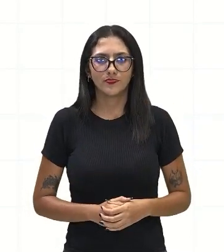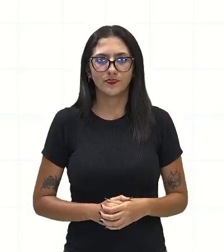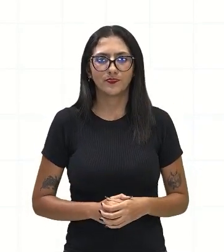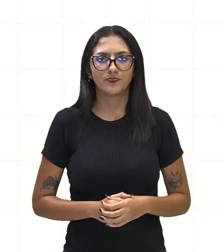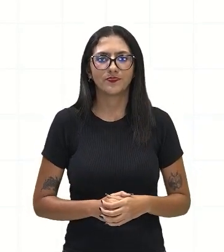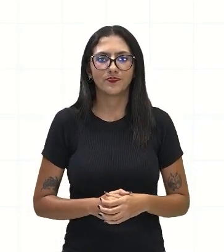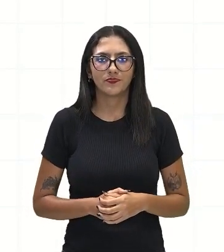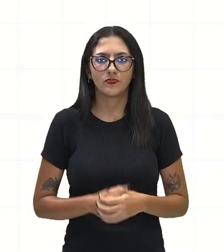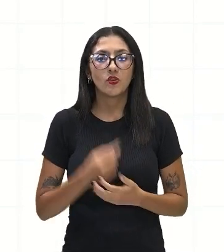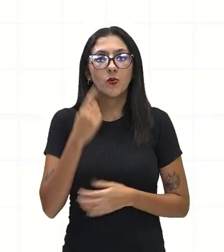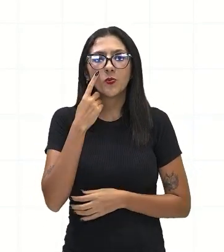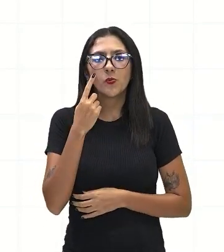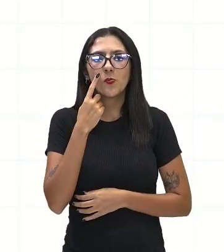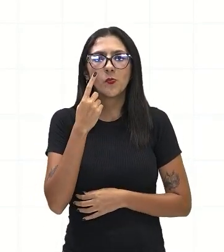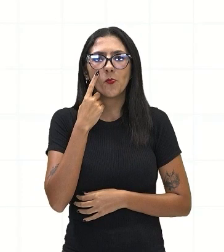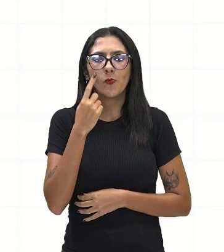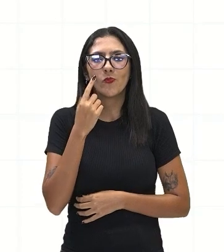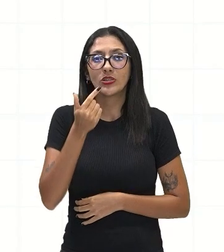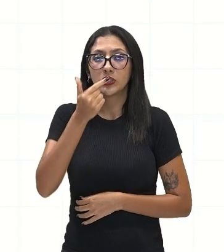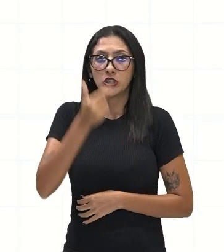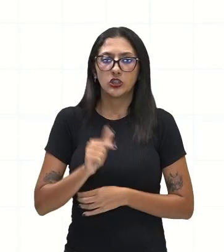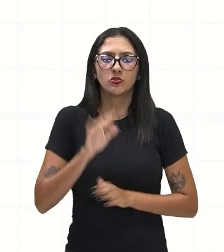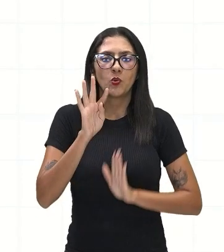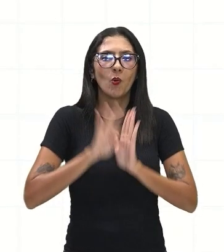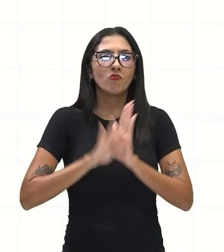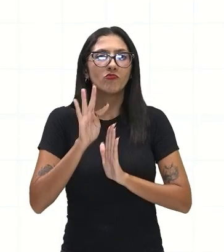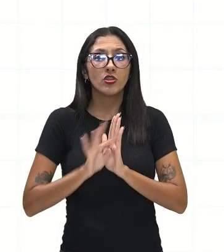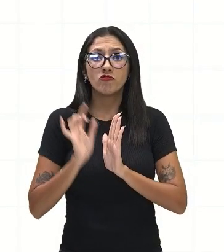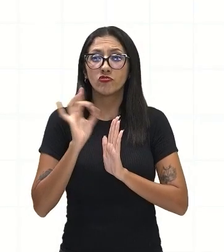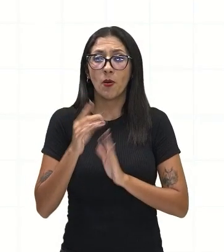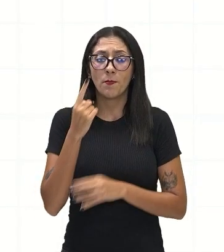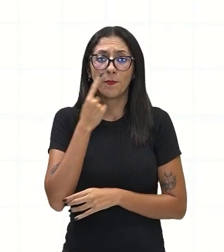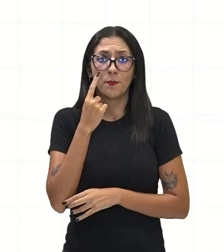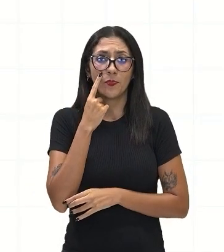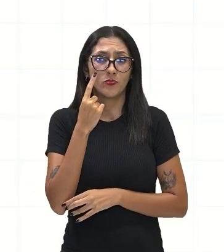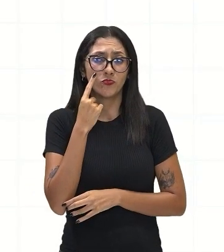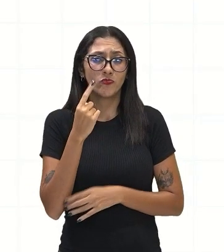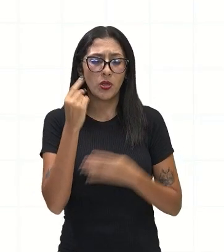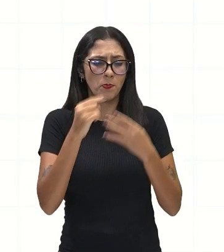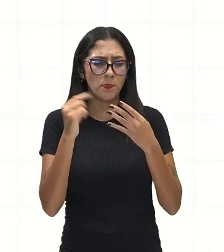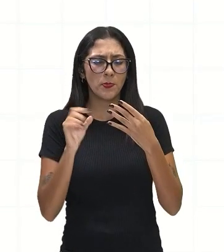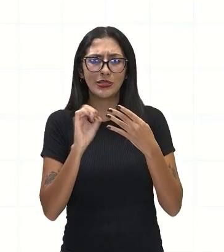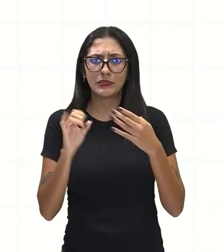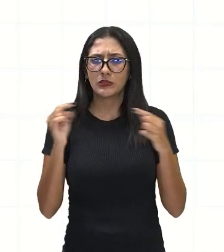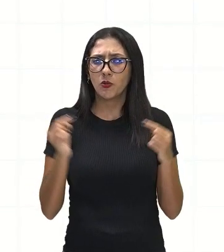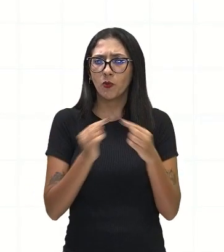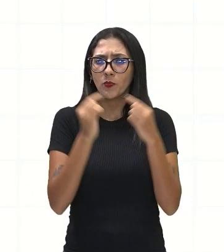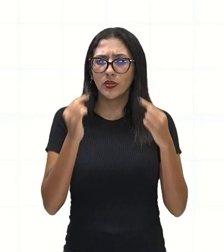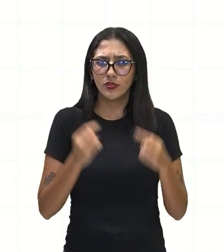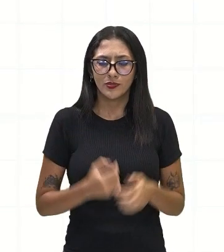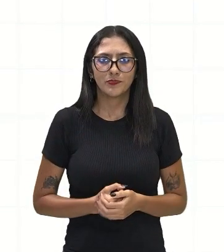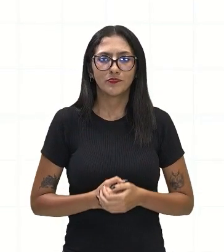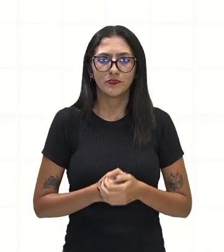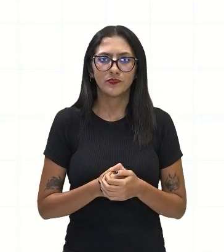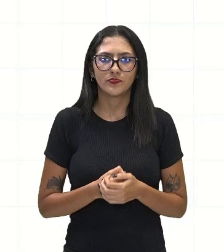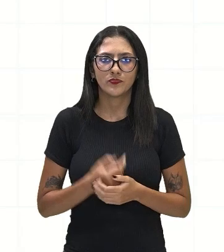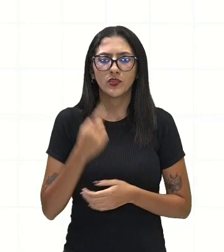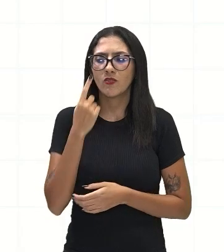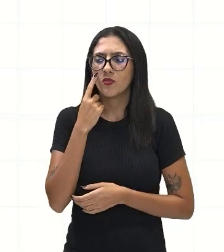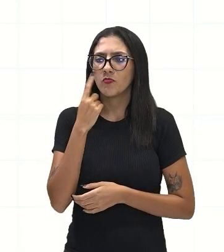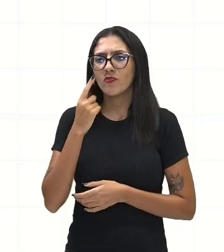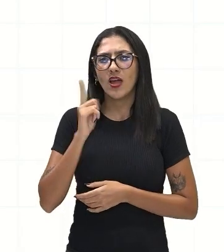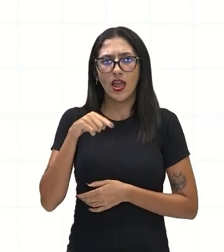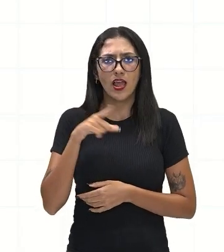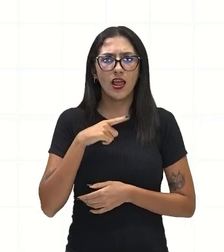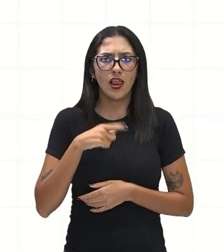ao texto rapidinho, só para você comprovar as alternativas. Nasceu já bem pálida, de olhos claros